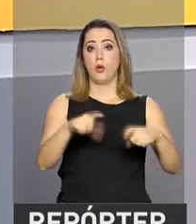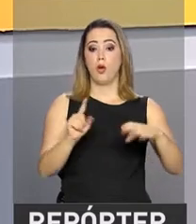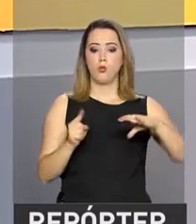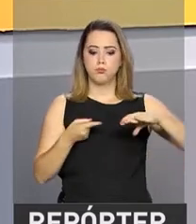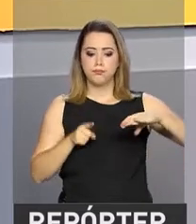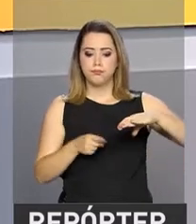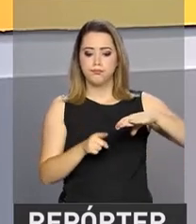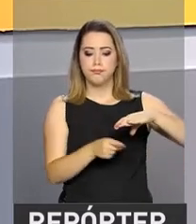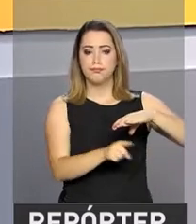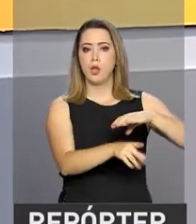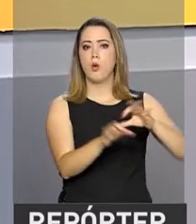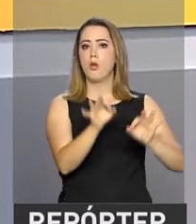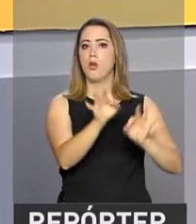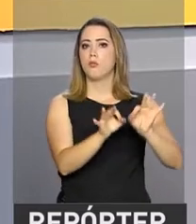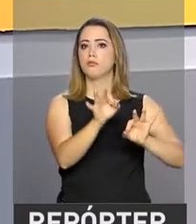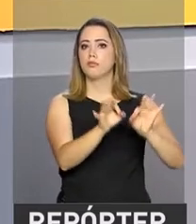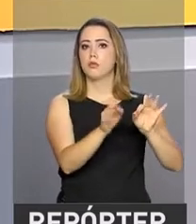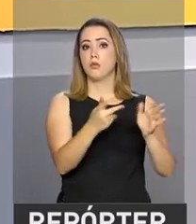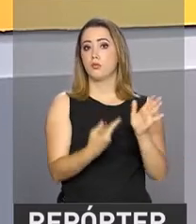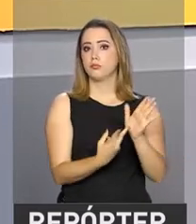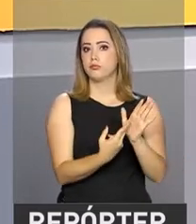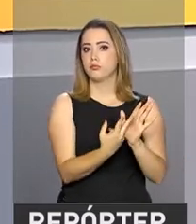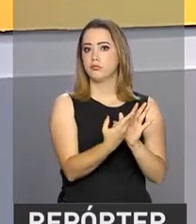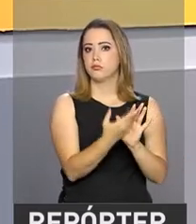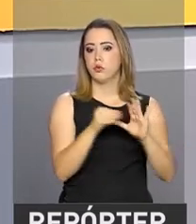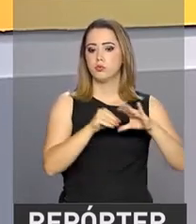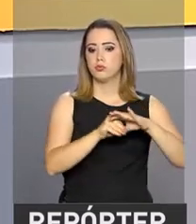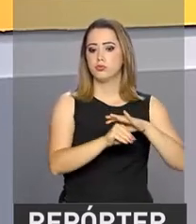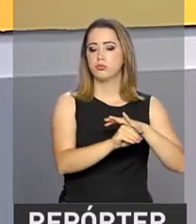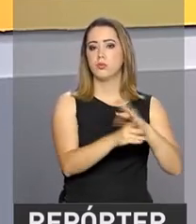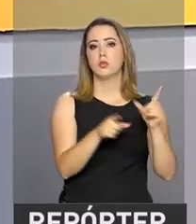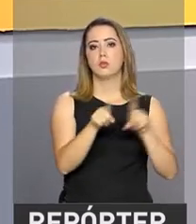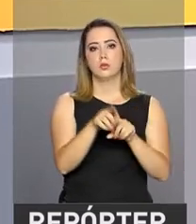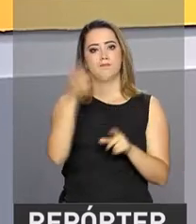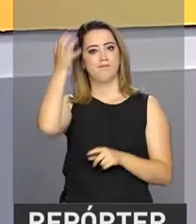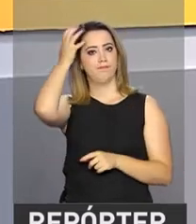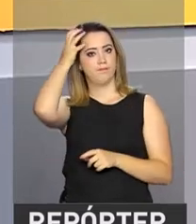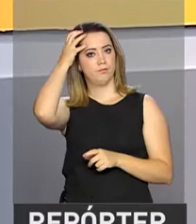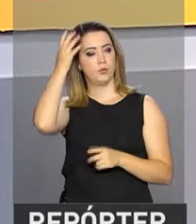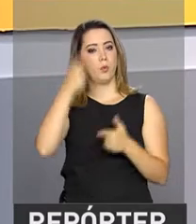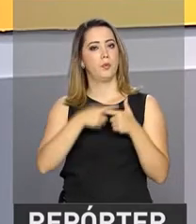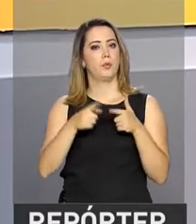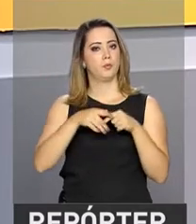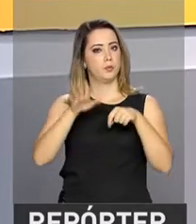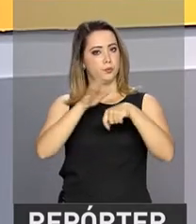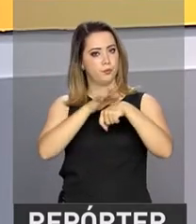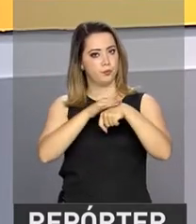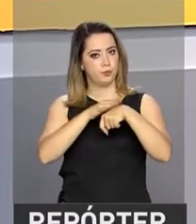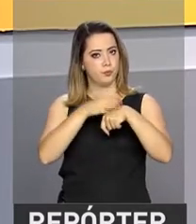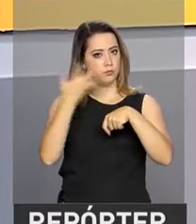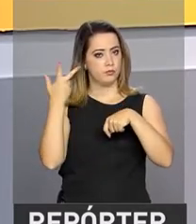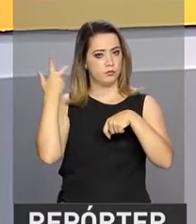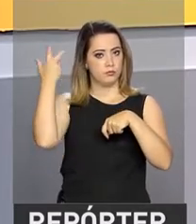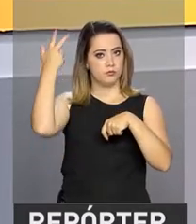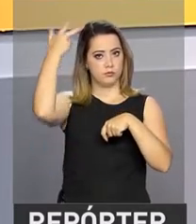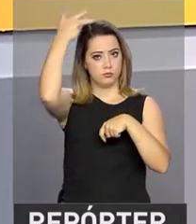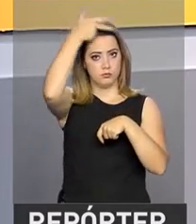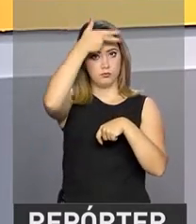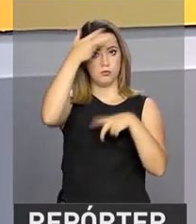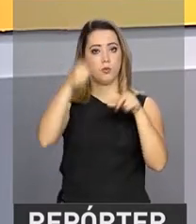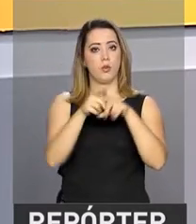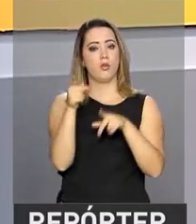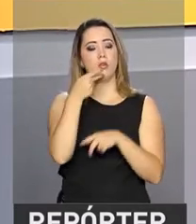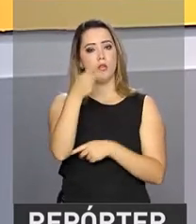na rede pública de saúde do país para o tratamento de tumores cerebrais e outras doenças neurológicas no discurso temer